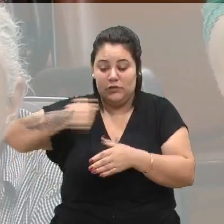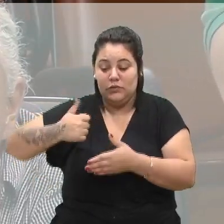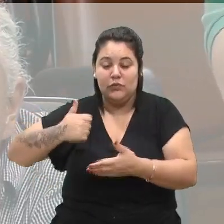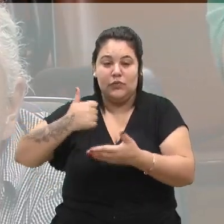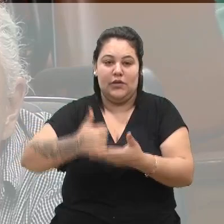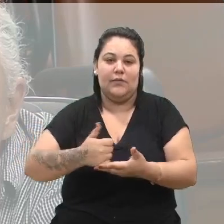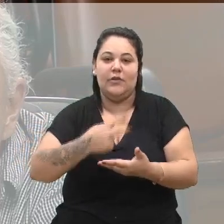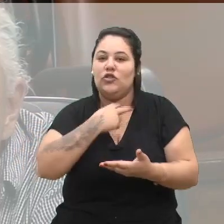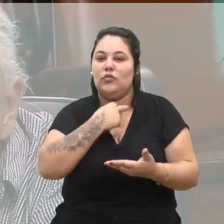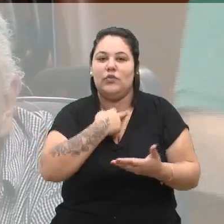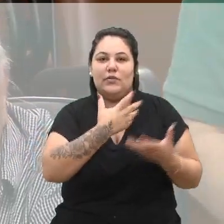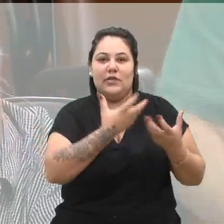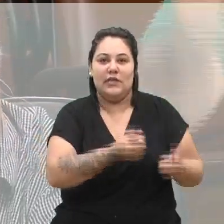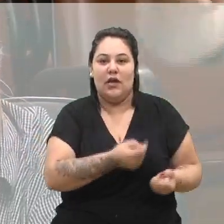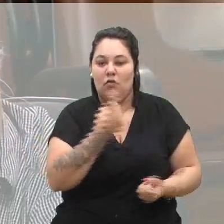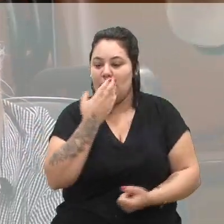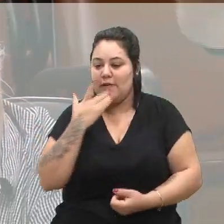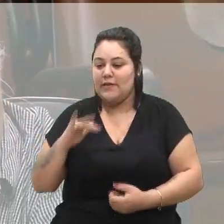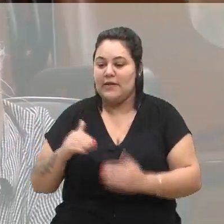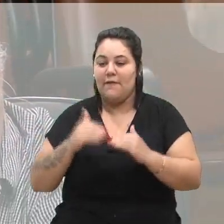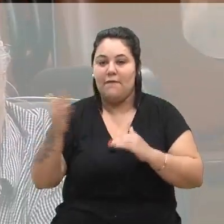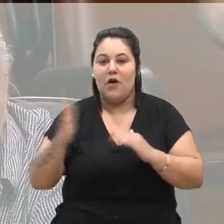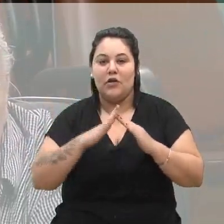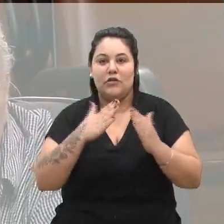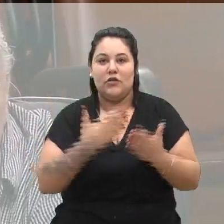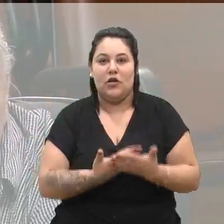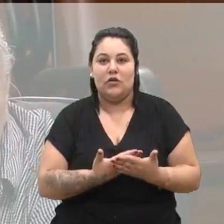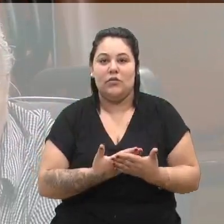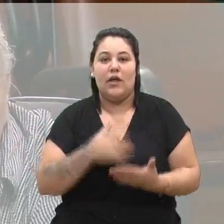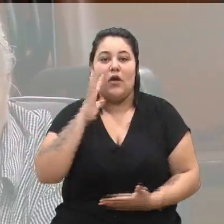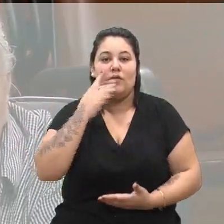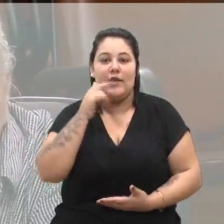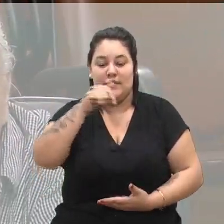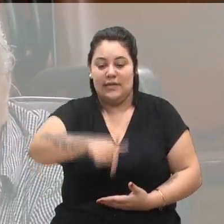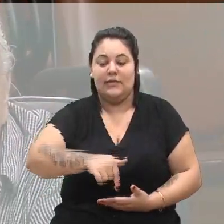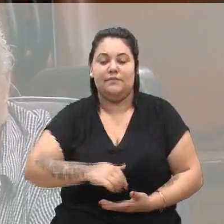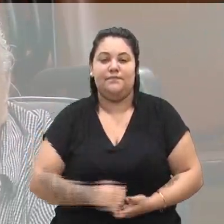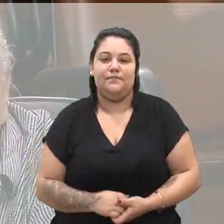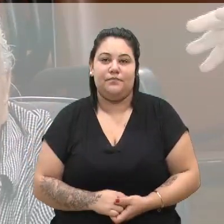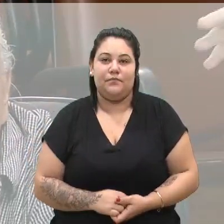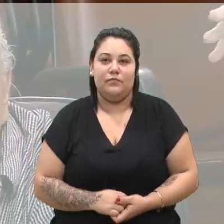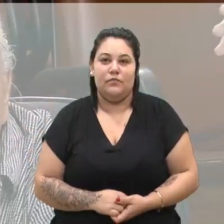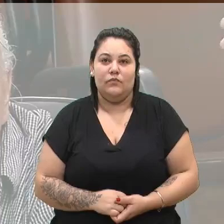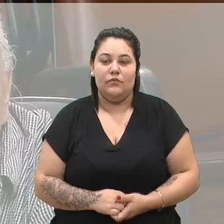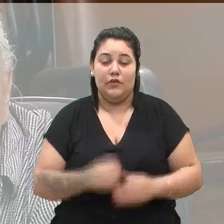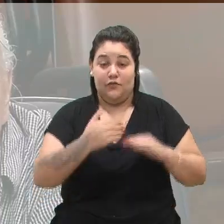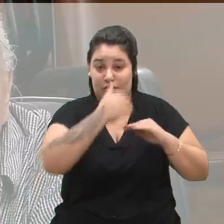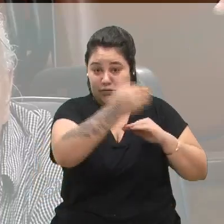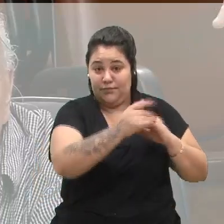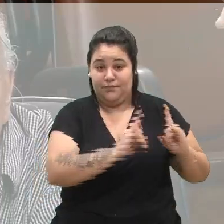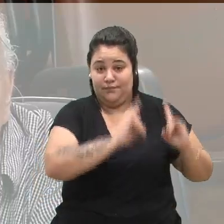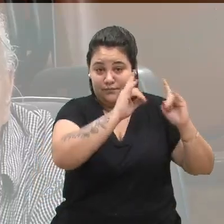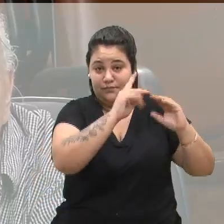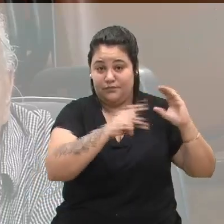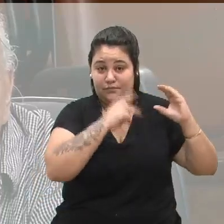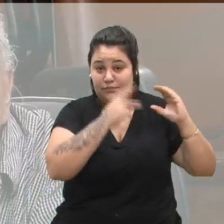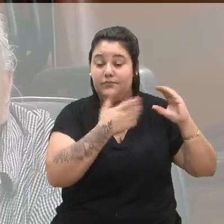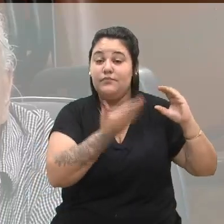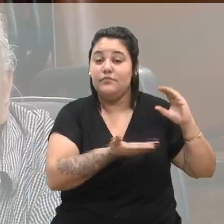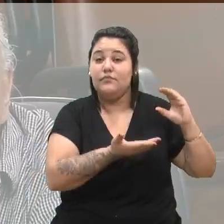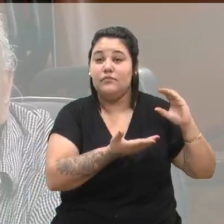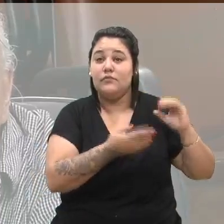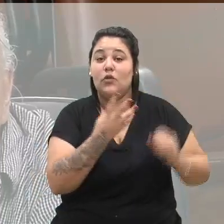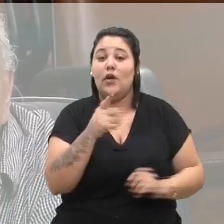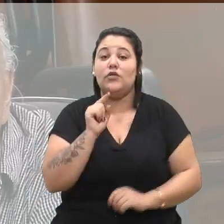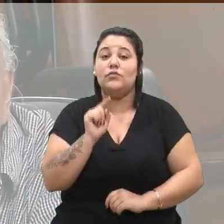que uma criança esteja fora da escola, como está acontecendo aqui, fora do prédio da prefeitura, da Câmara de Vereadores,